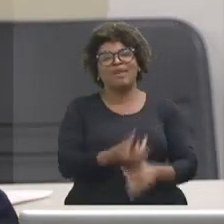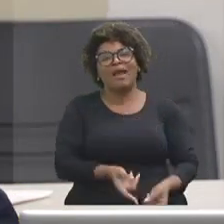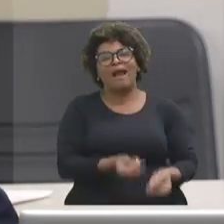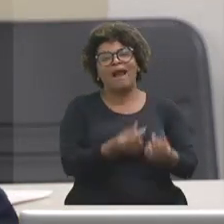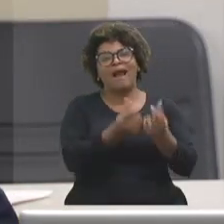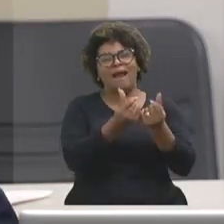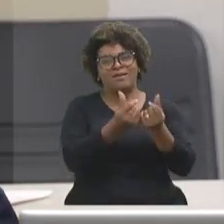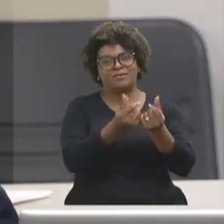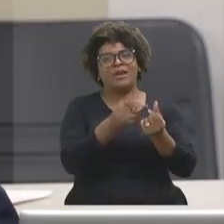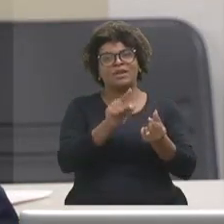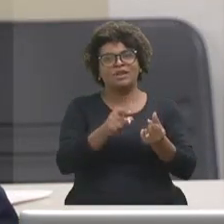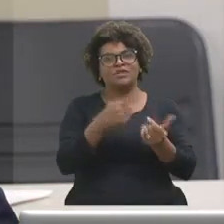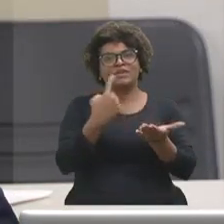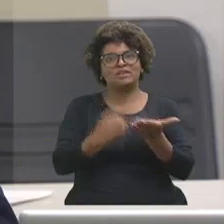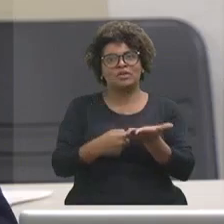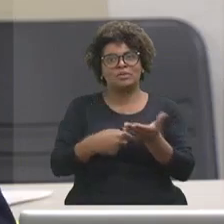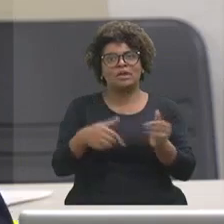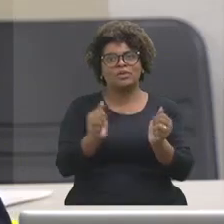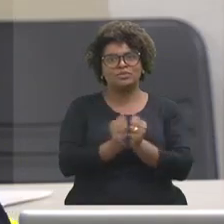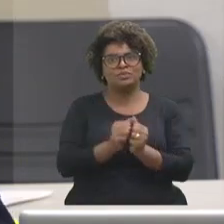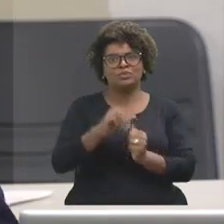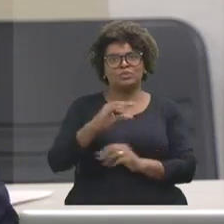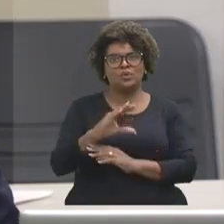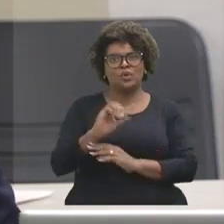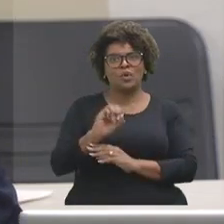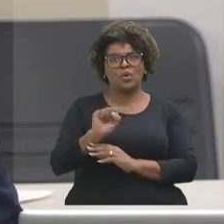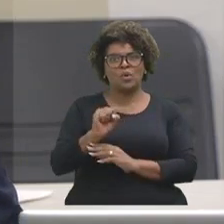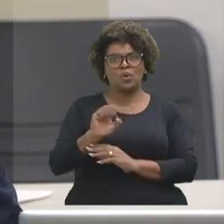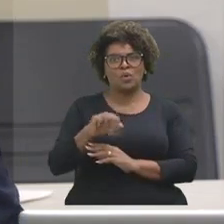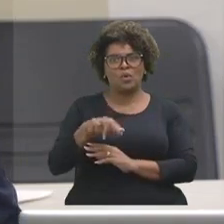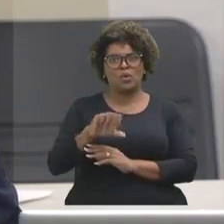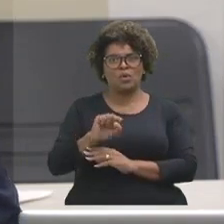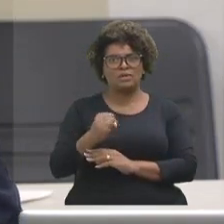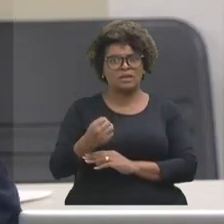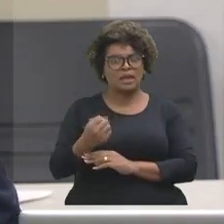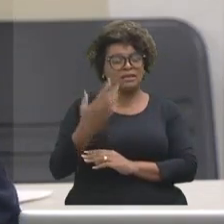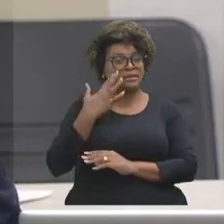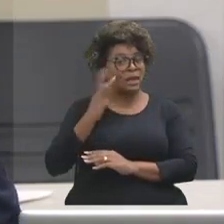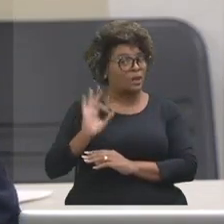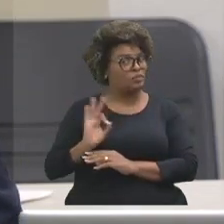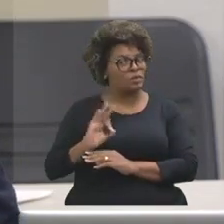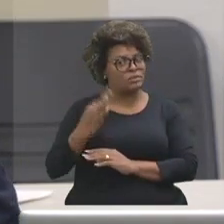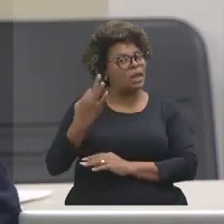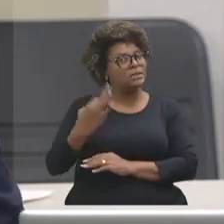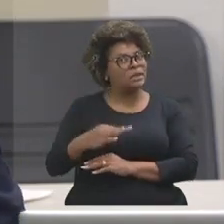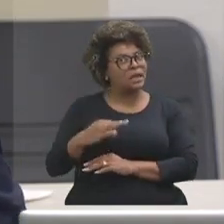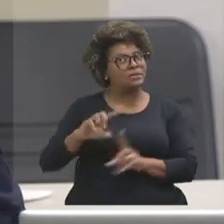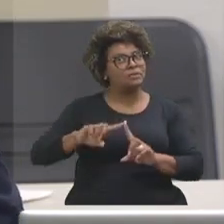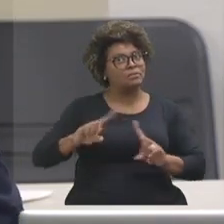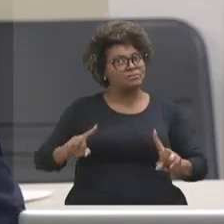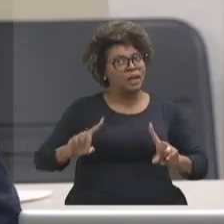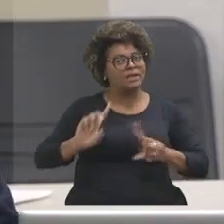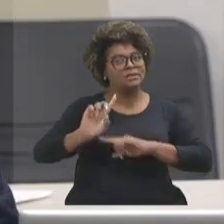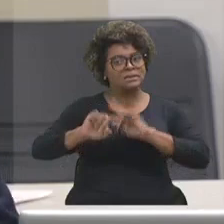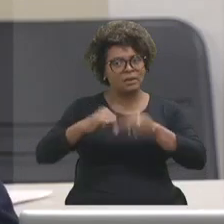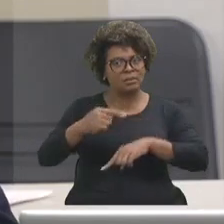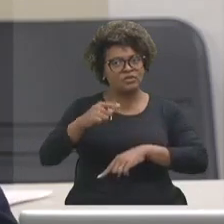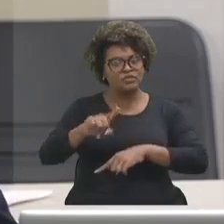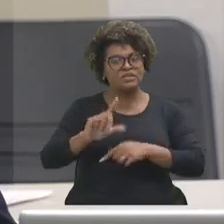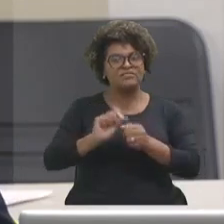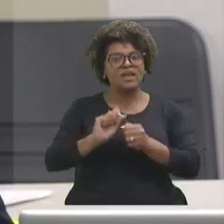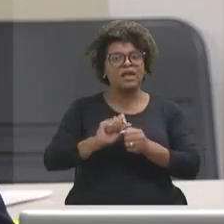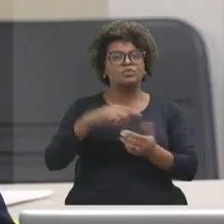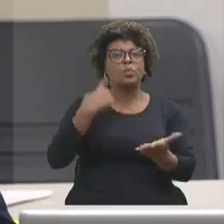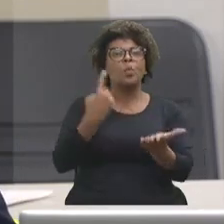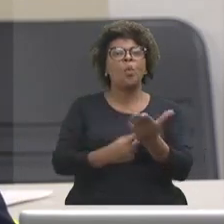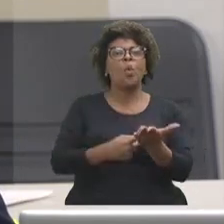Cosern eu não sei ao certo Hanna Mas se você quiser me me provoque em Ofício que eu te respondo